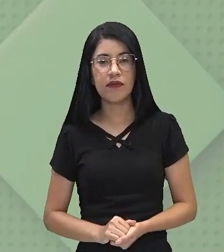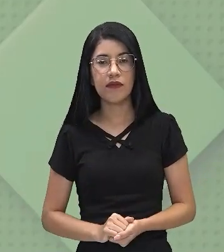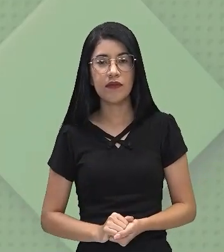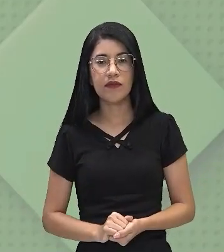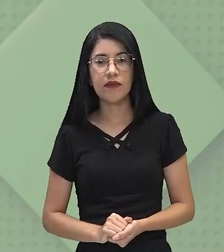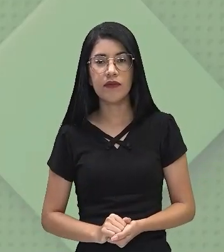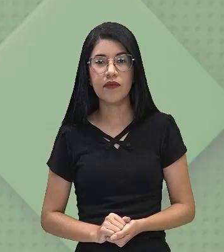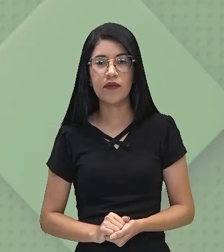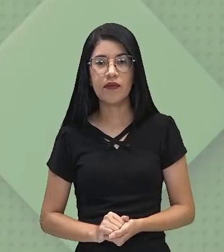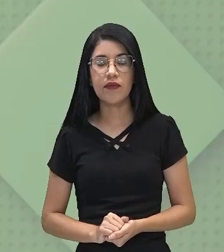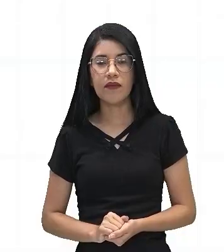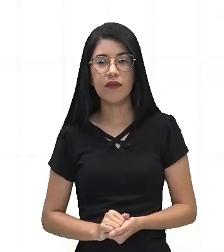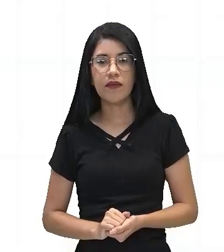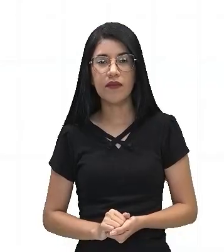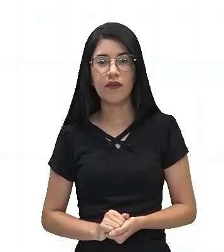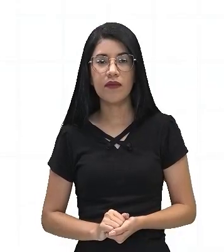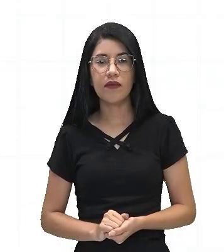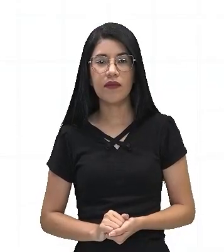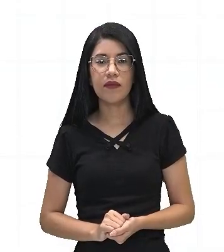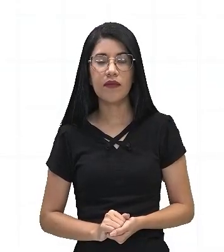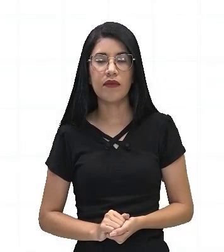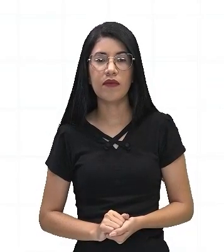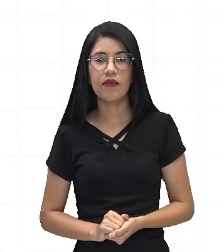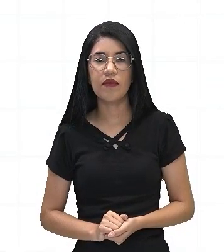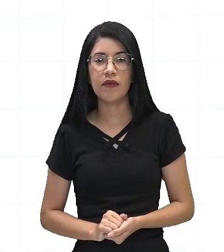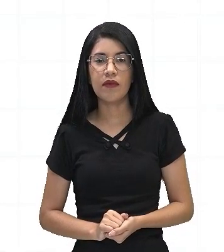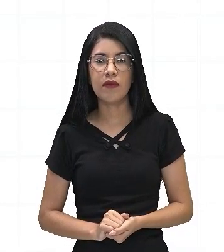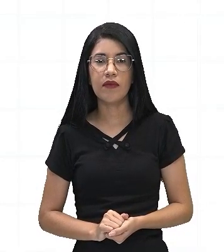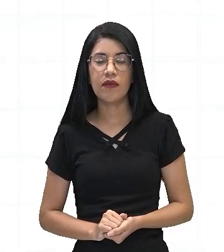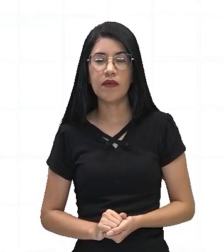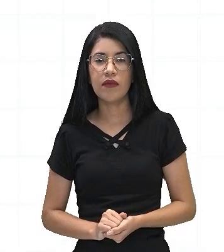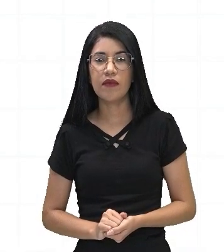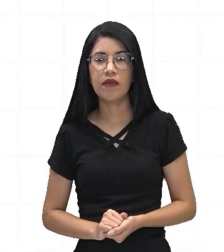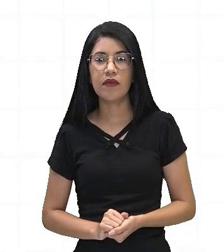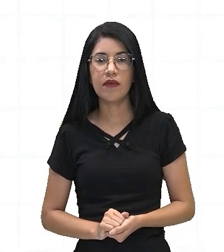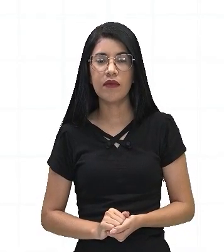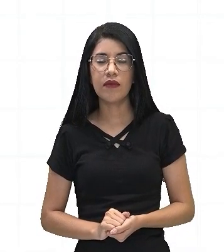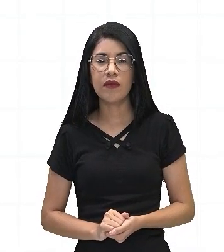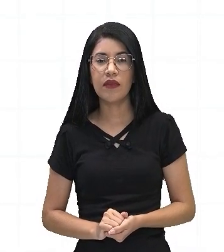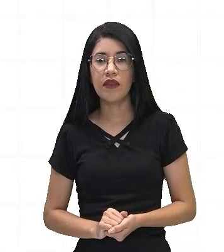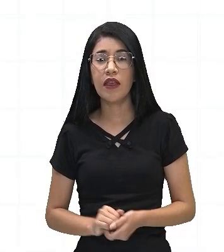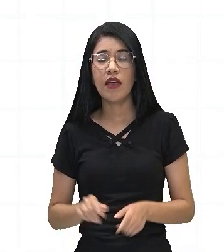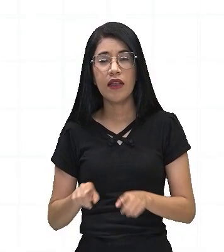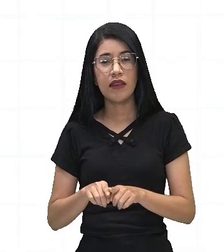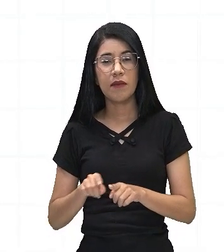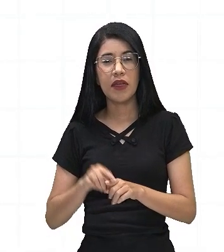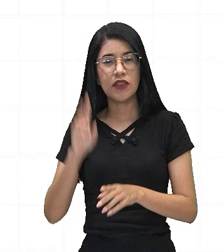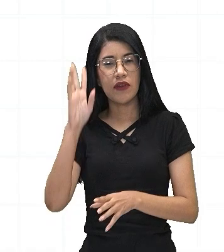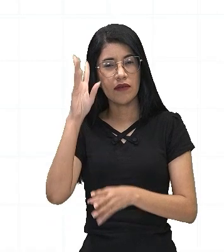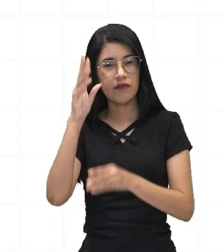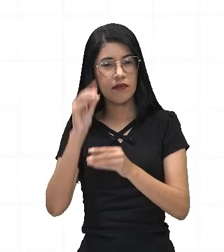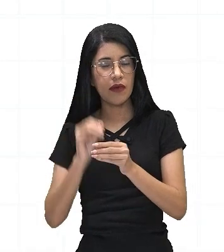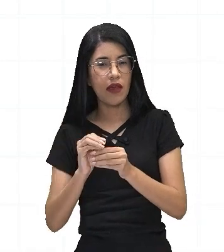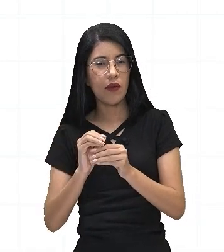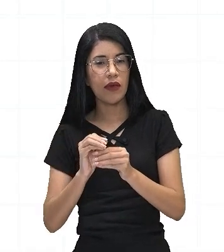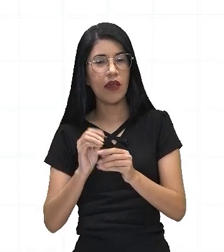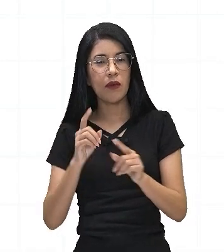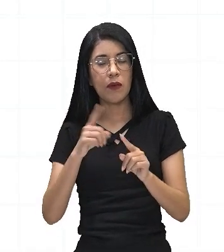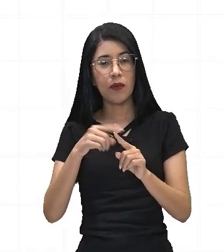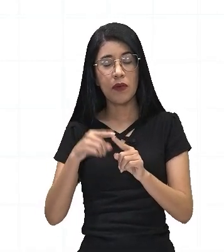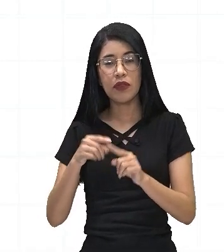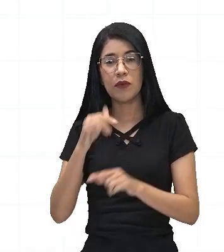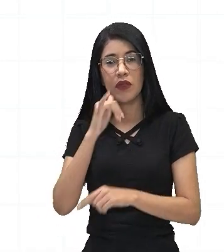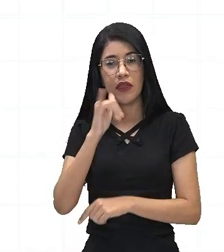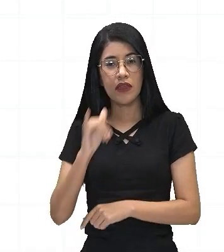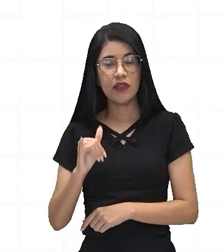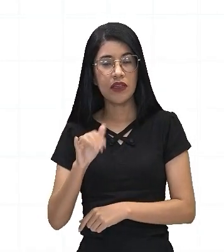limpas. Vamos ver mais informações aí sobre a energia na nossa próxima imagem. E aí a gente vai relembrar os tipos de energia, para a física, aí como a gente